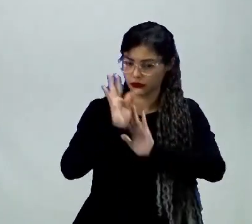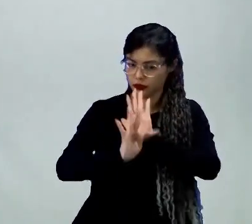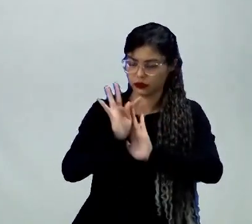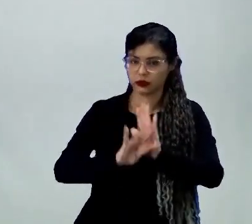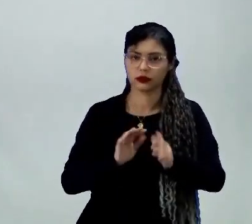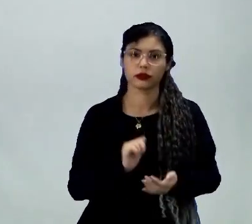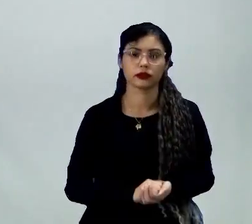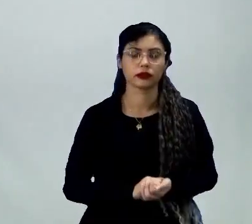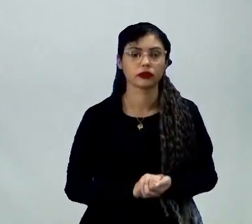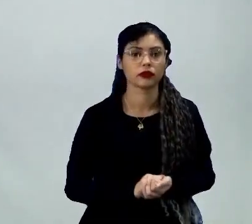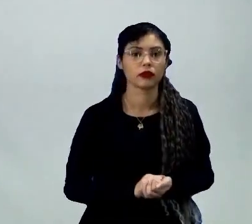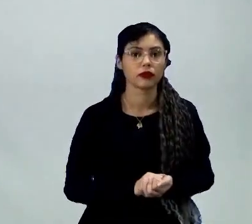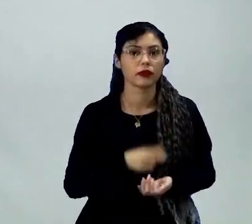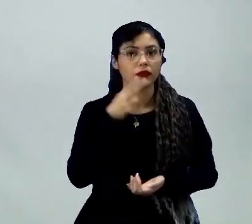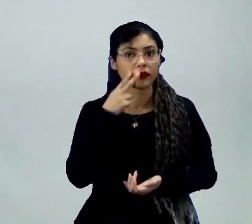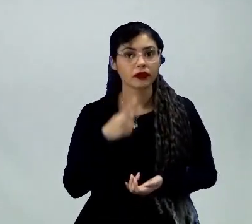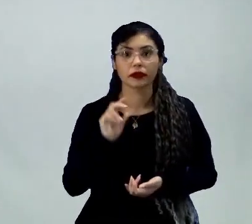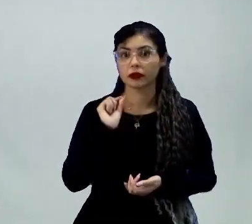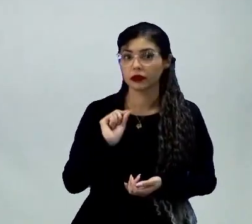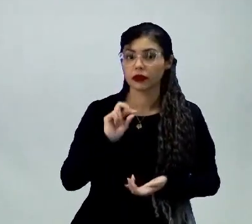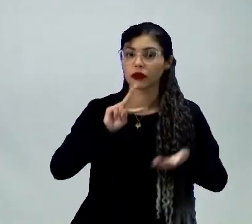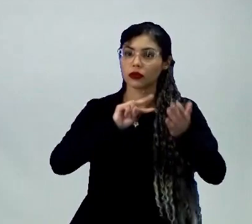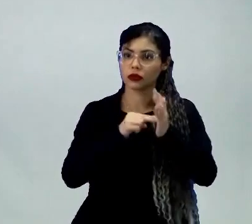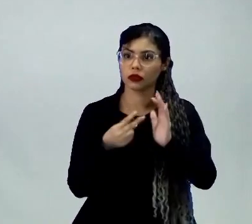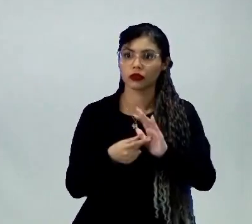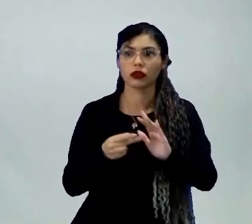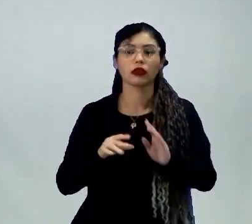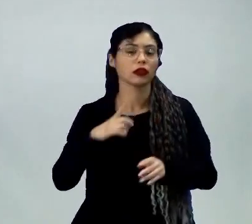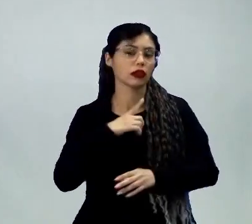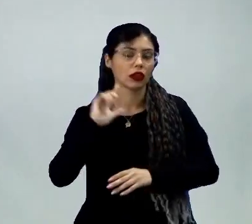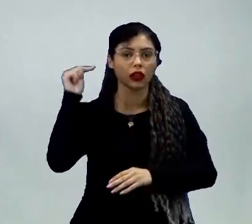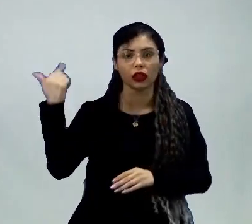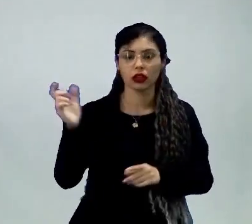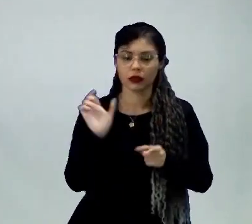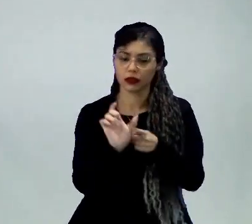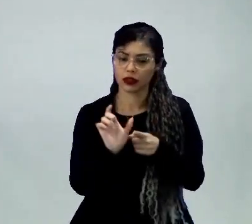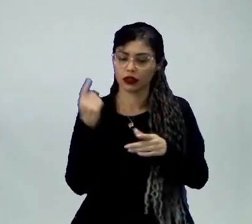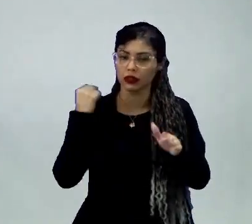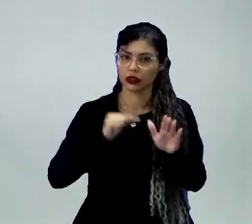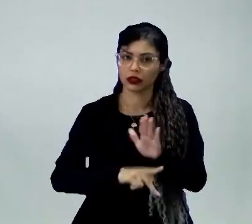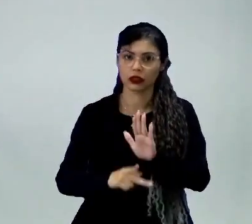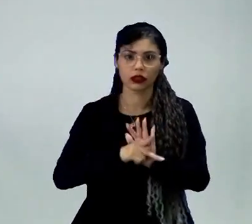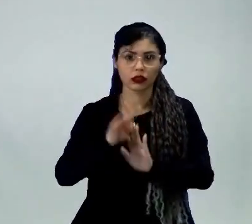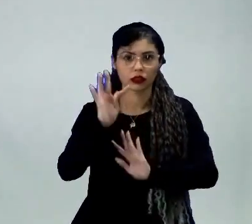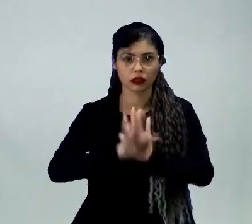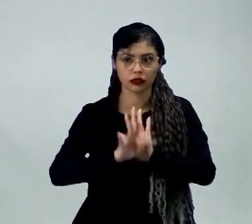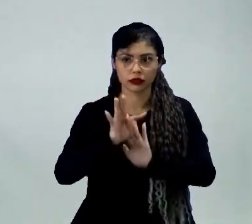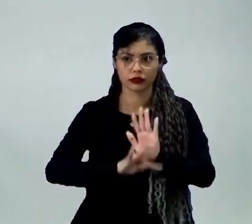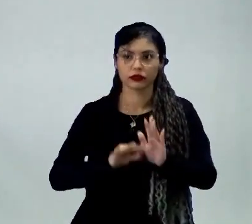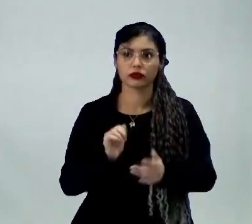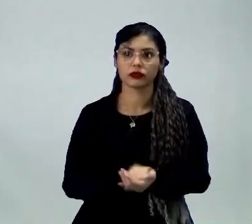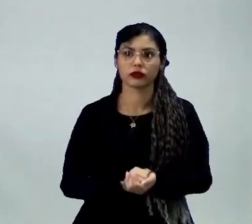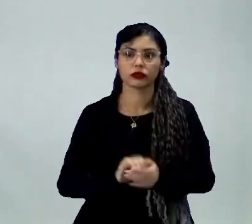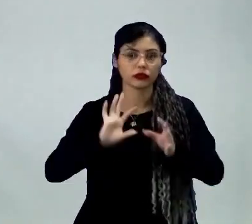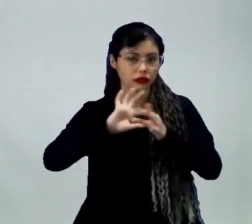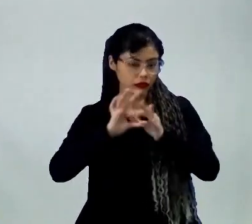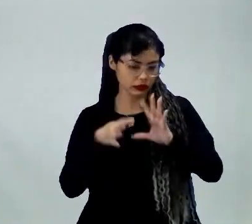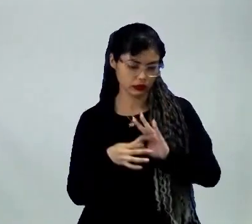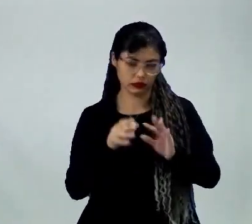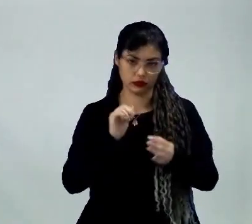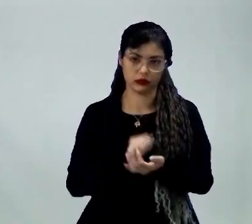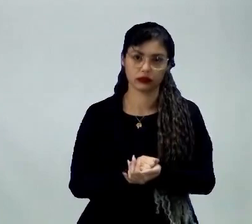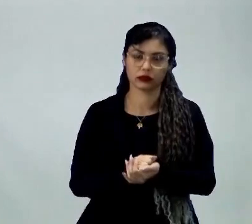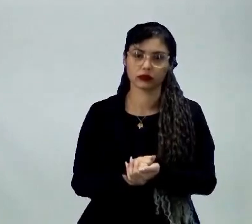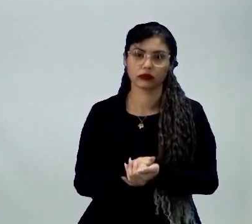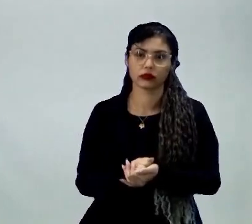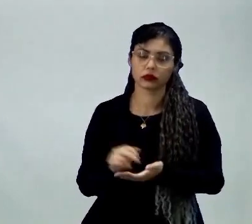texto? Aí você vai ver o significado que tem aquela palavra dentro daquele texto ou dentro daquele contexto.